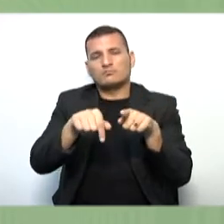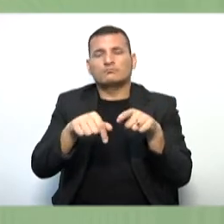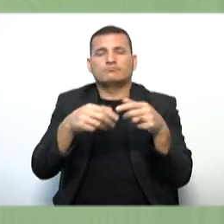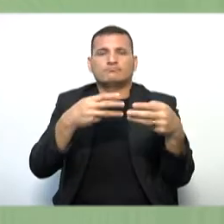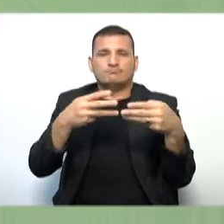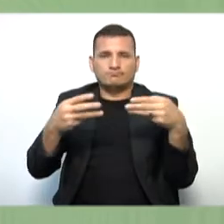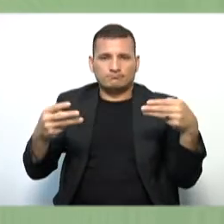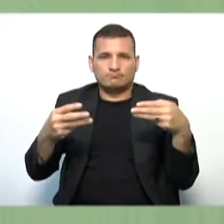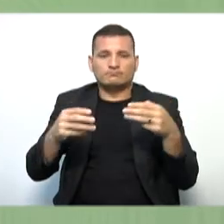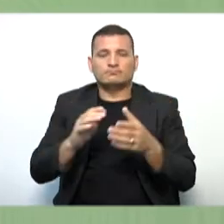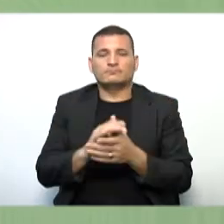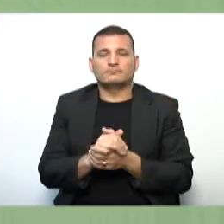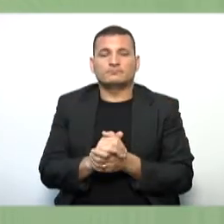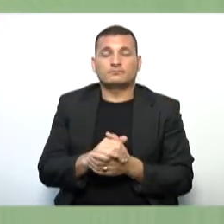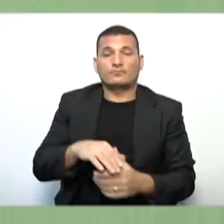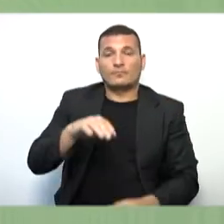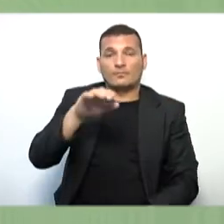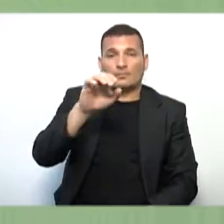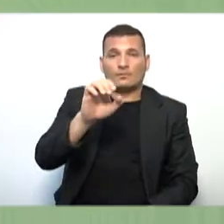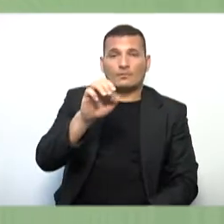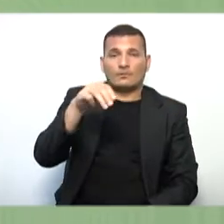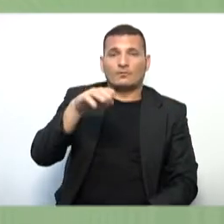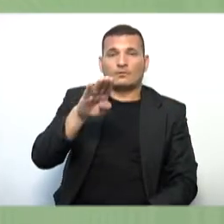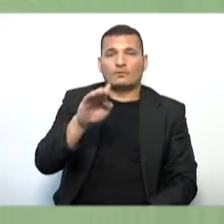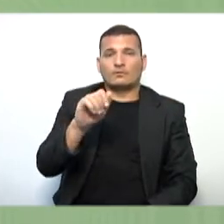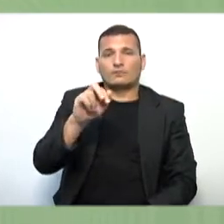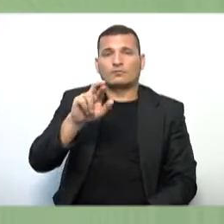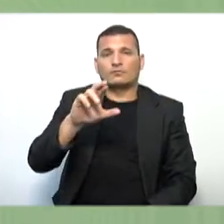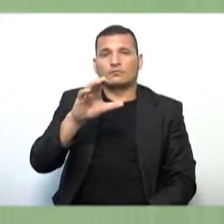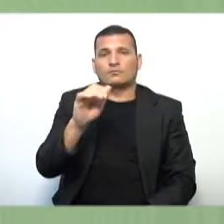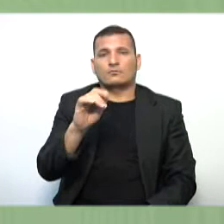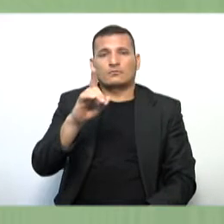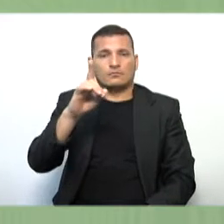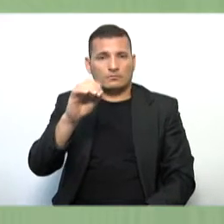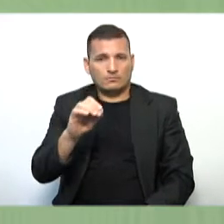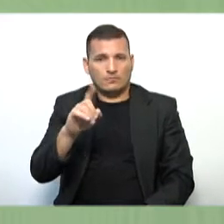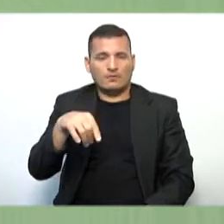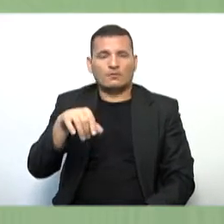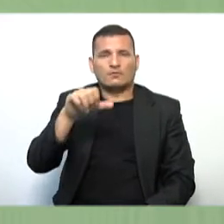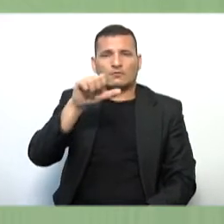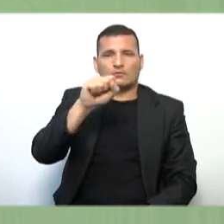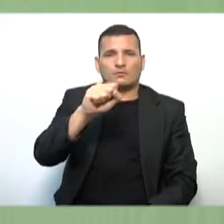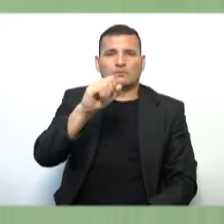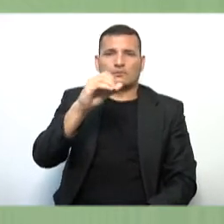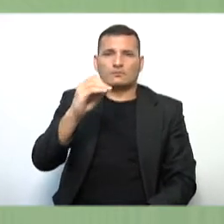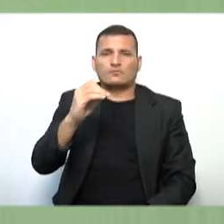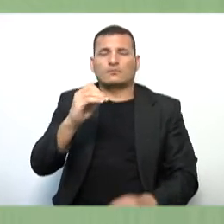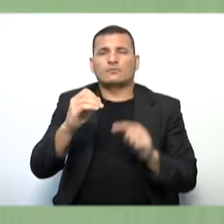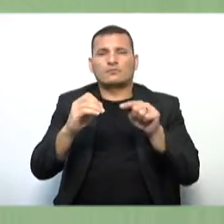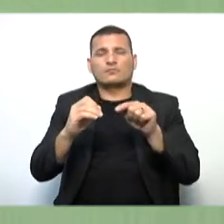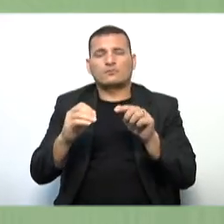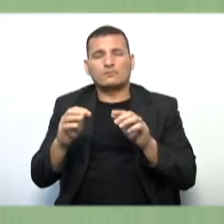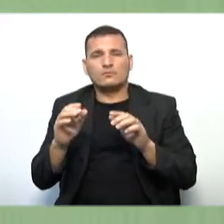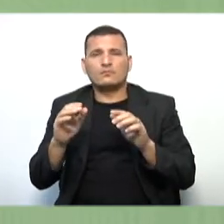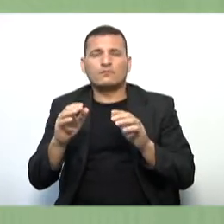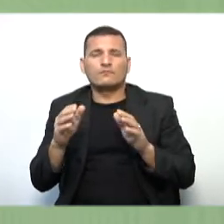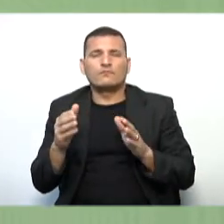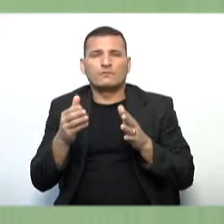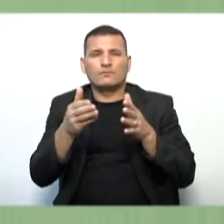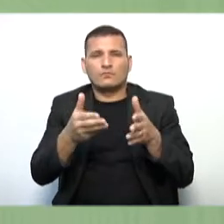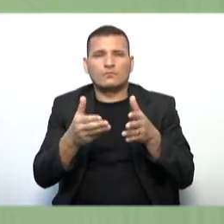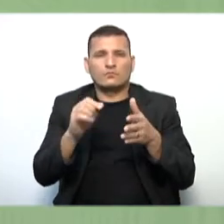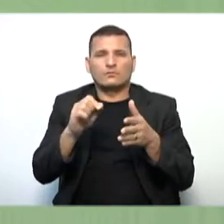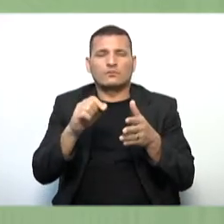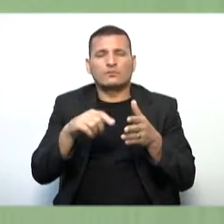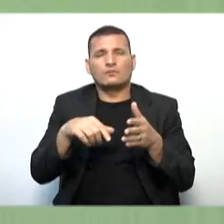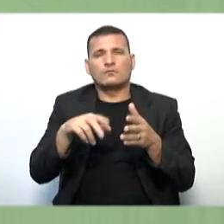embarcado, que são os sistemas operacionais que estão voltados para dispositivos com hardware